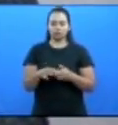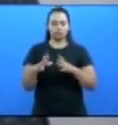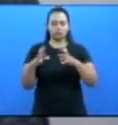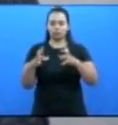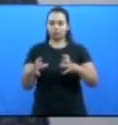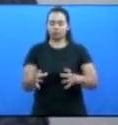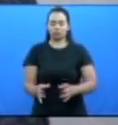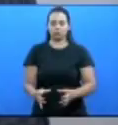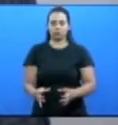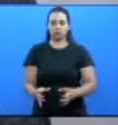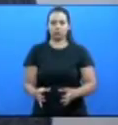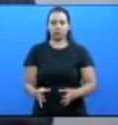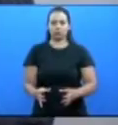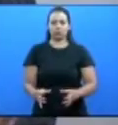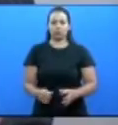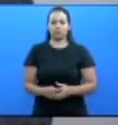aí